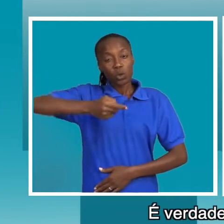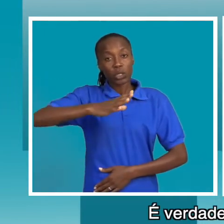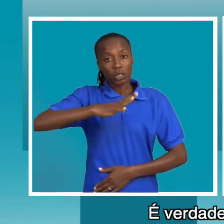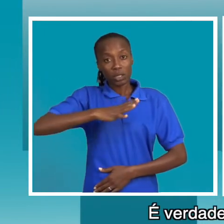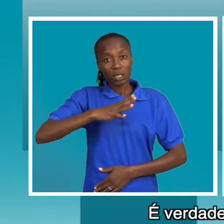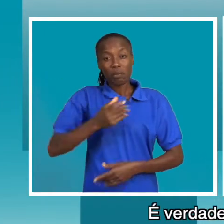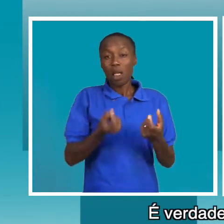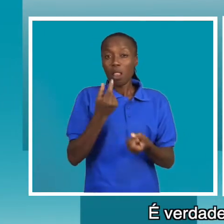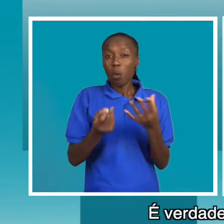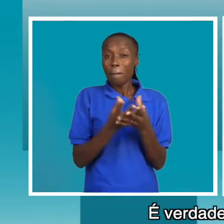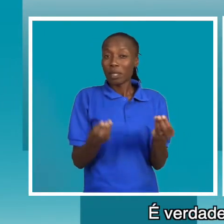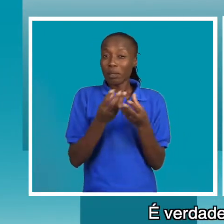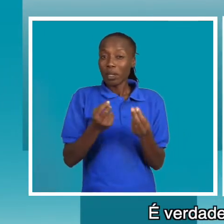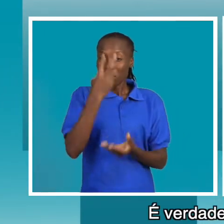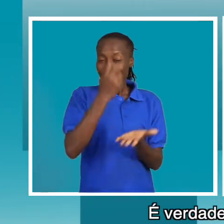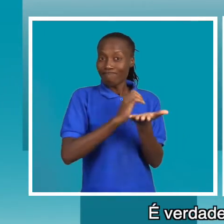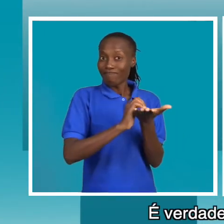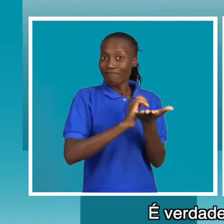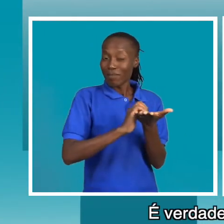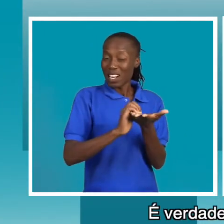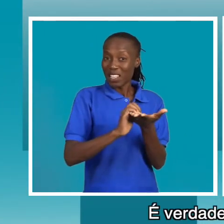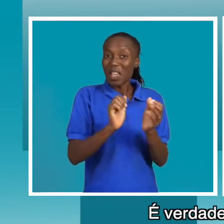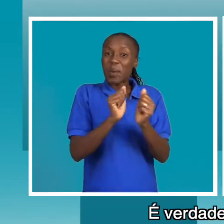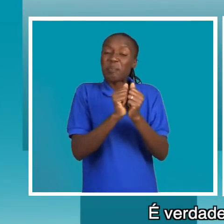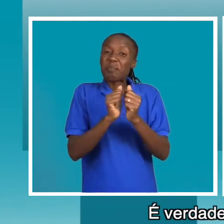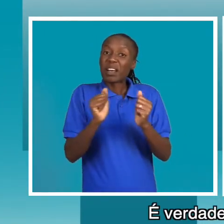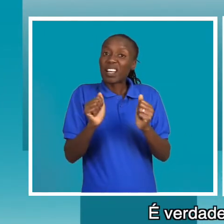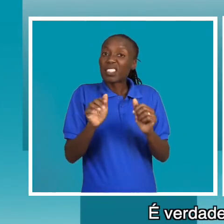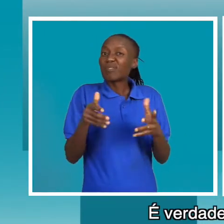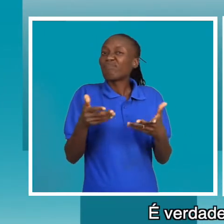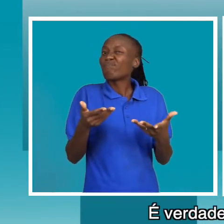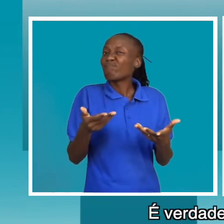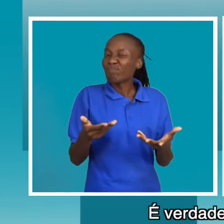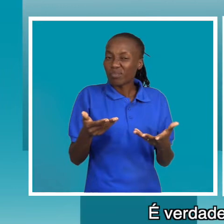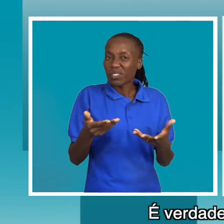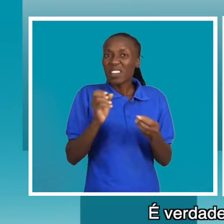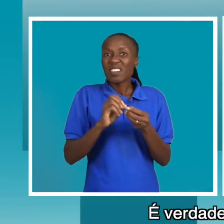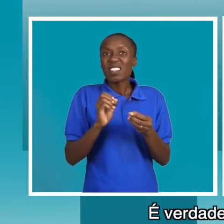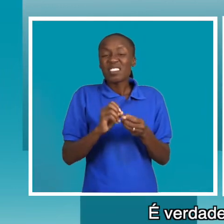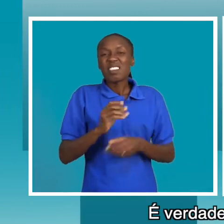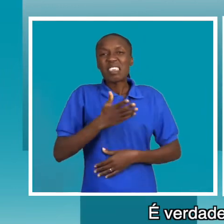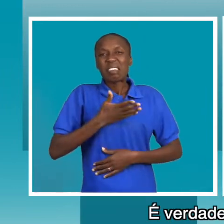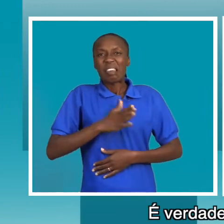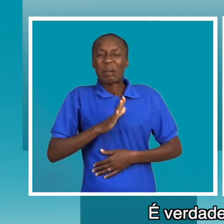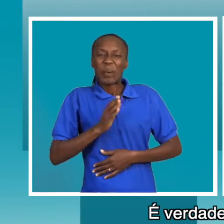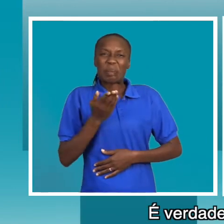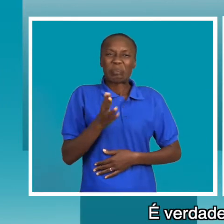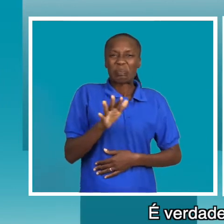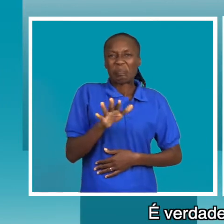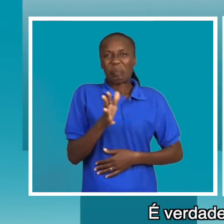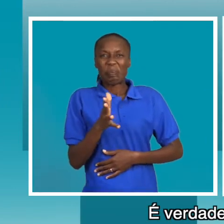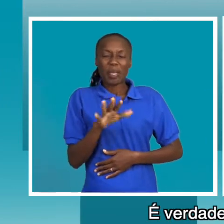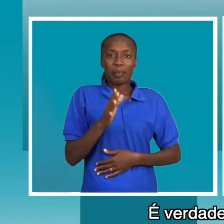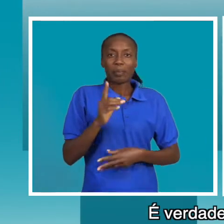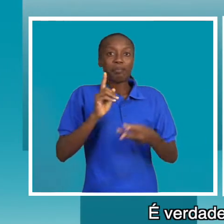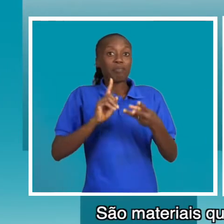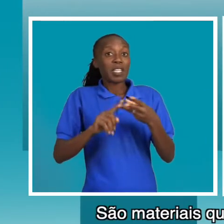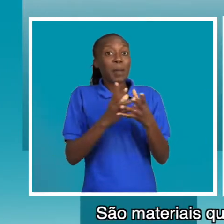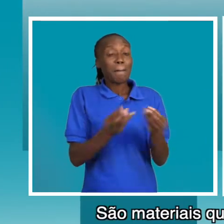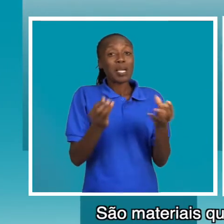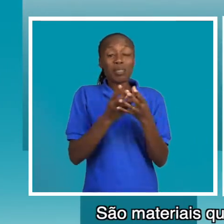É verdade que nós temos algum material didático em braile, mas que responde a uma necessidade